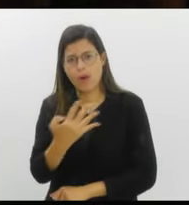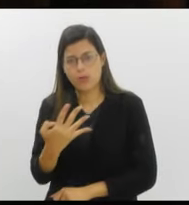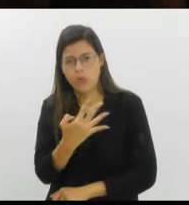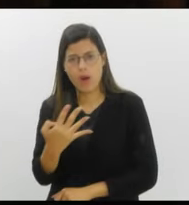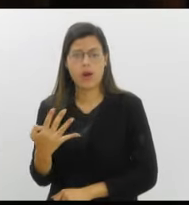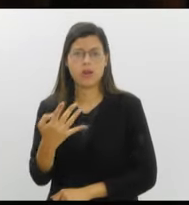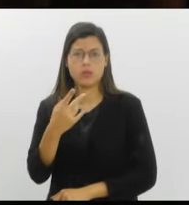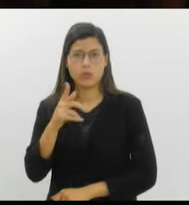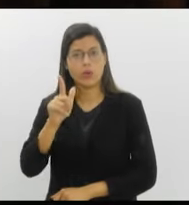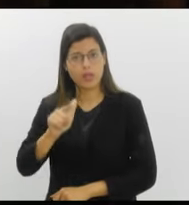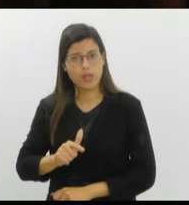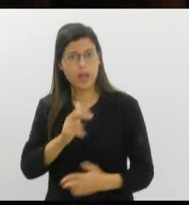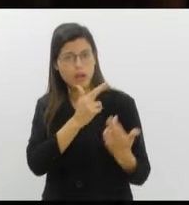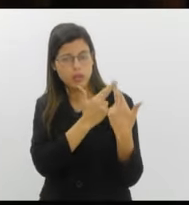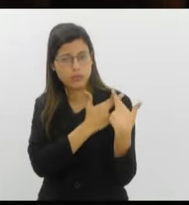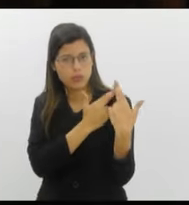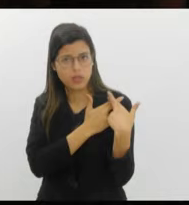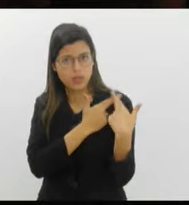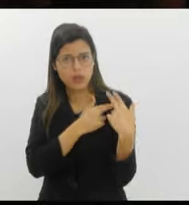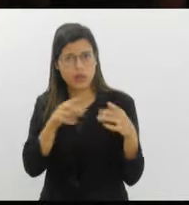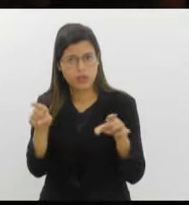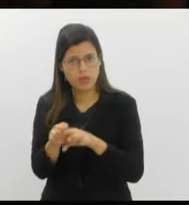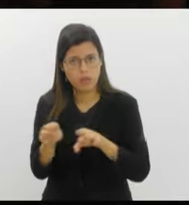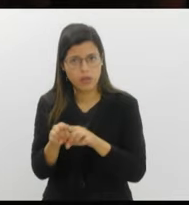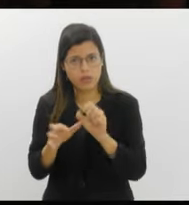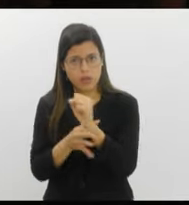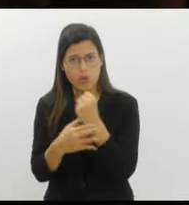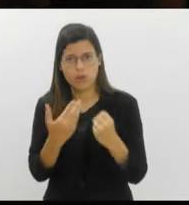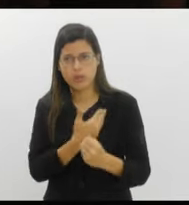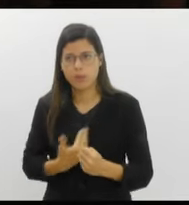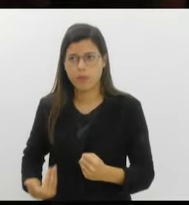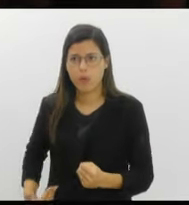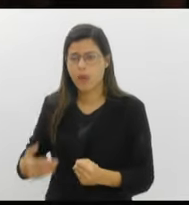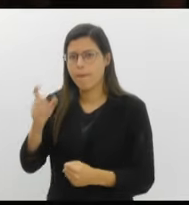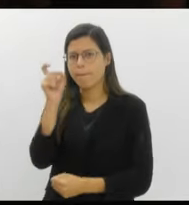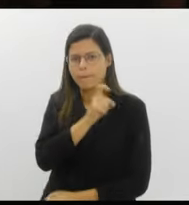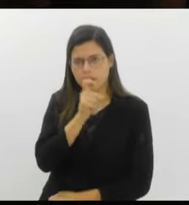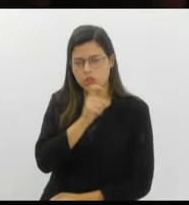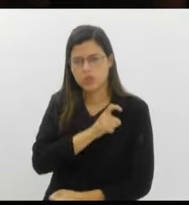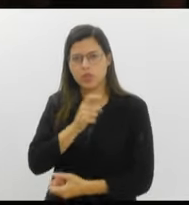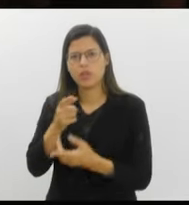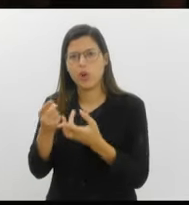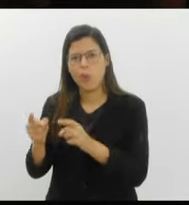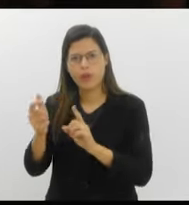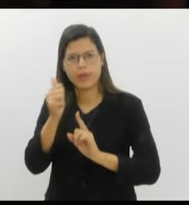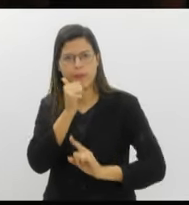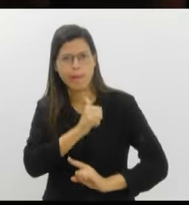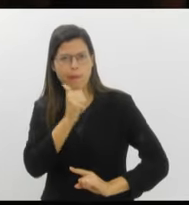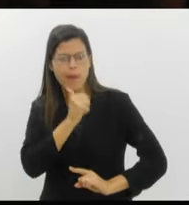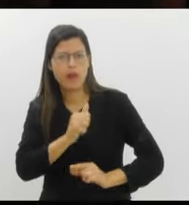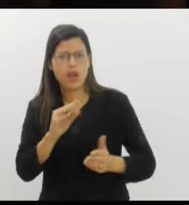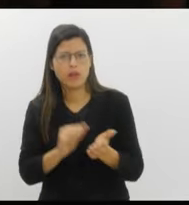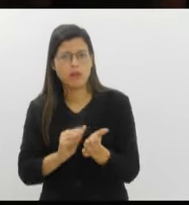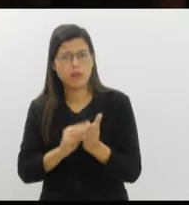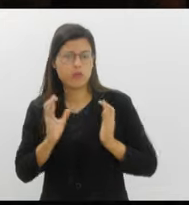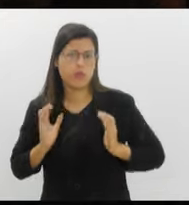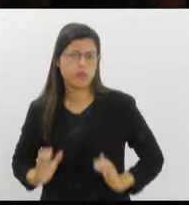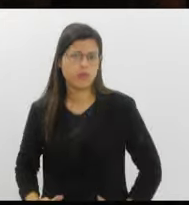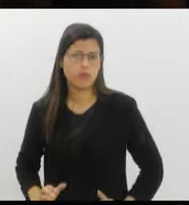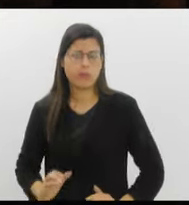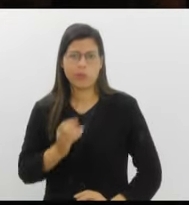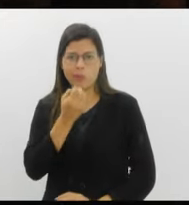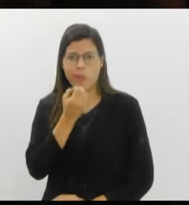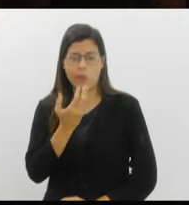também a segurança pública. Portanto, é mentira, é misoginia, é disfarçatez, é mal-caratismo em cima de mal-caratismo, e que a